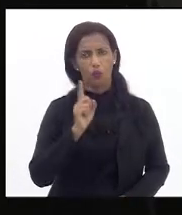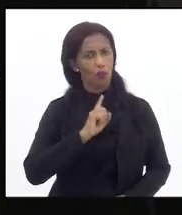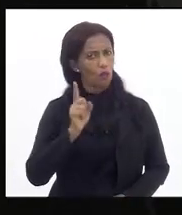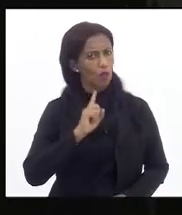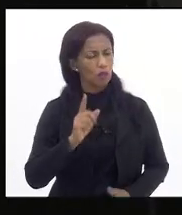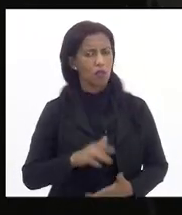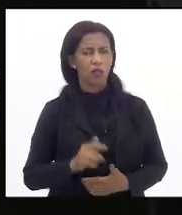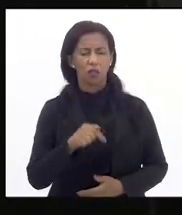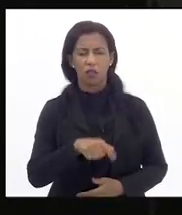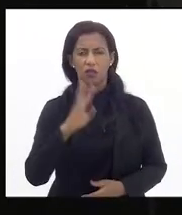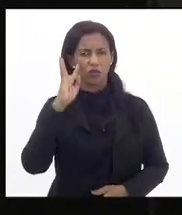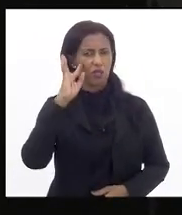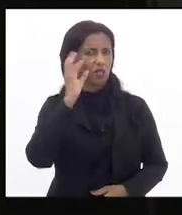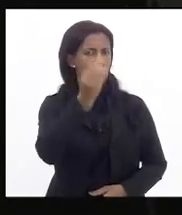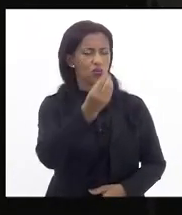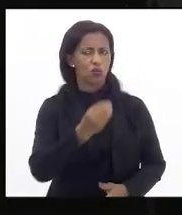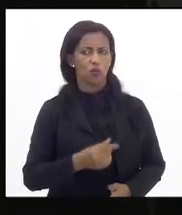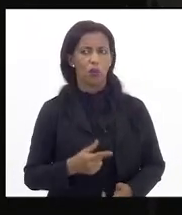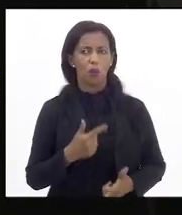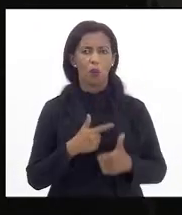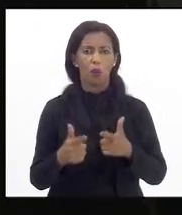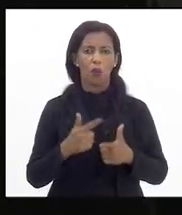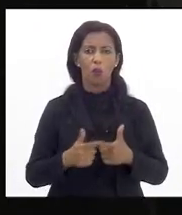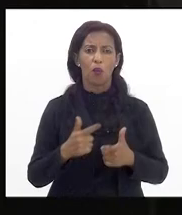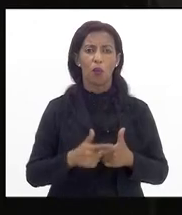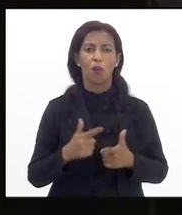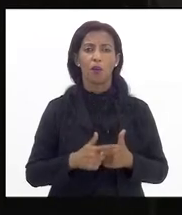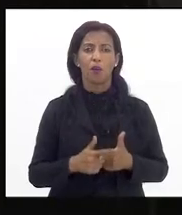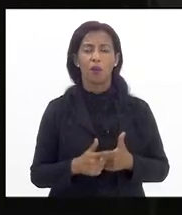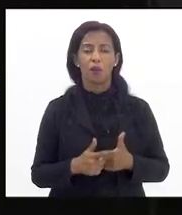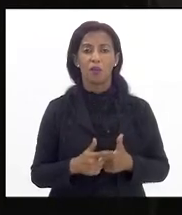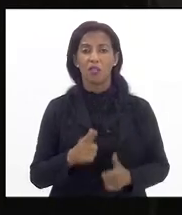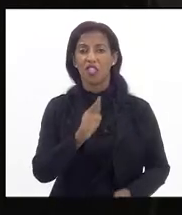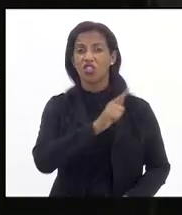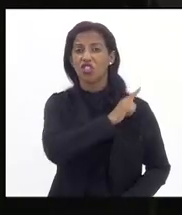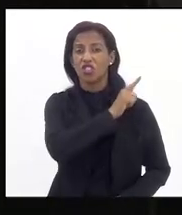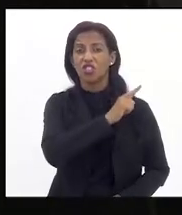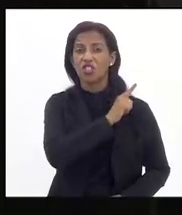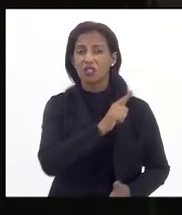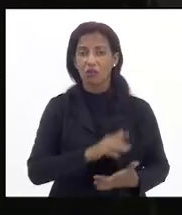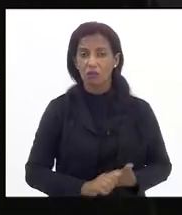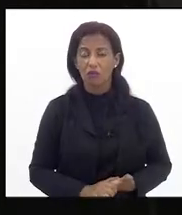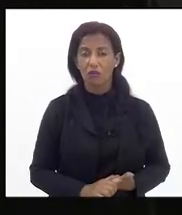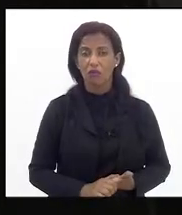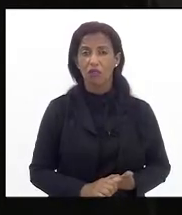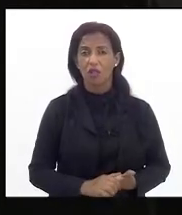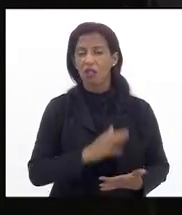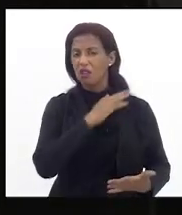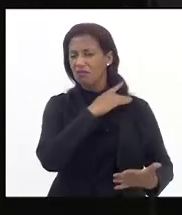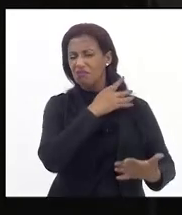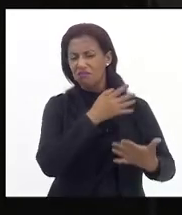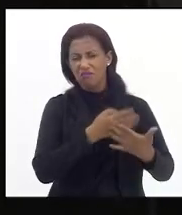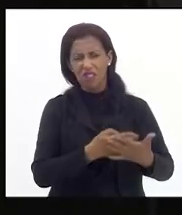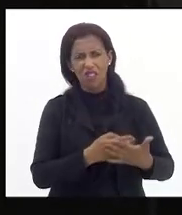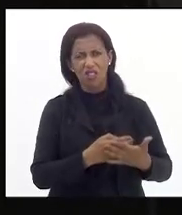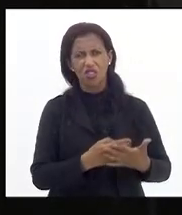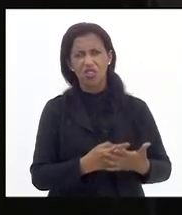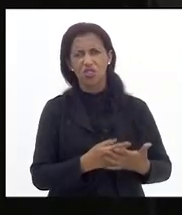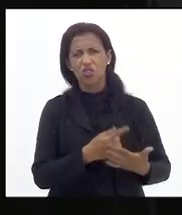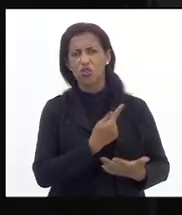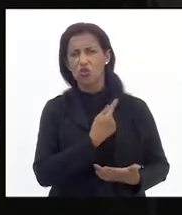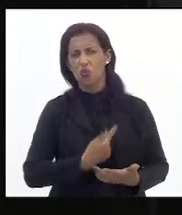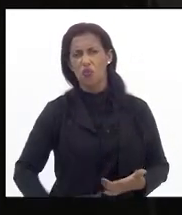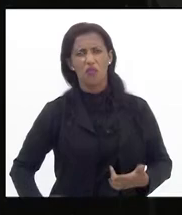que a gente tem que resolver um problema que é um problema de gestão desde os governos que